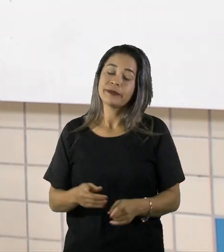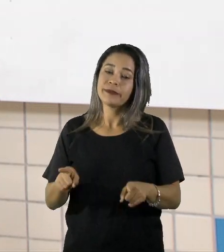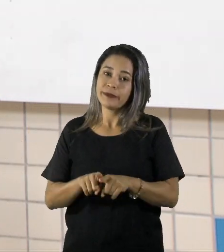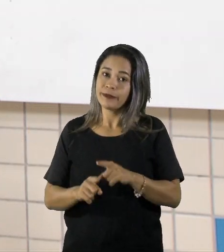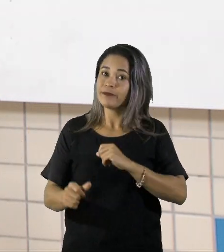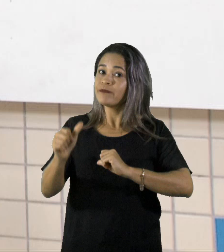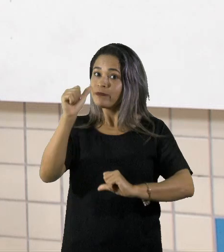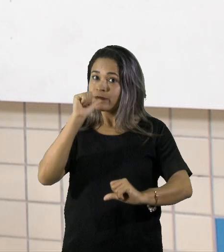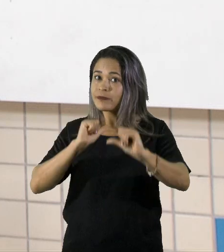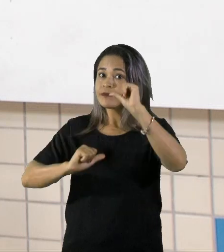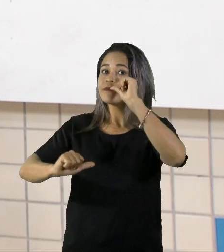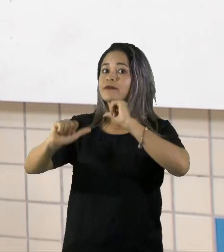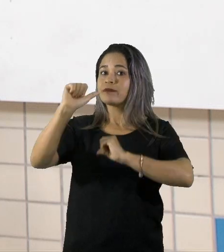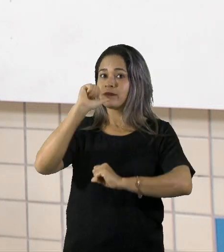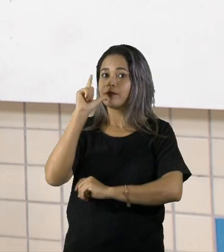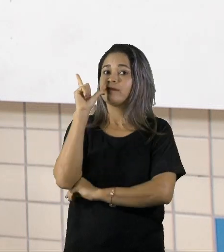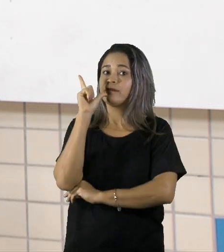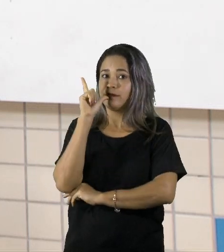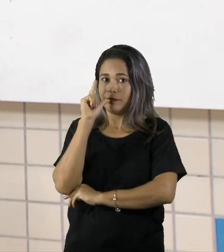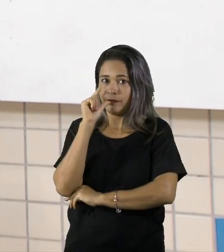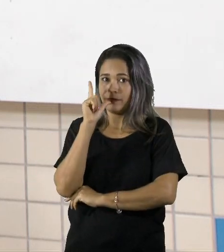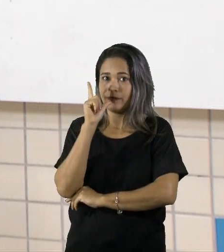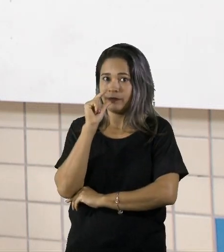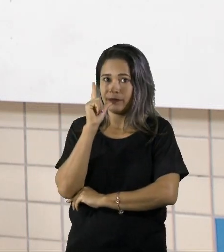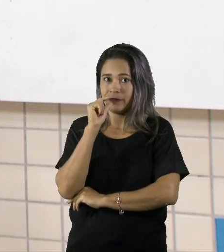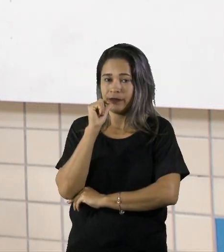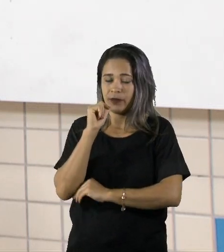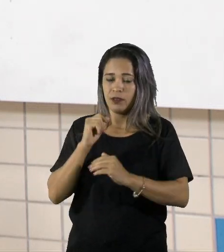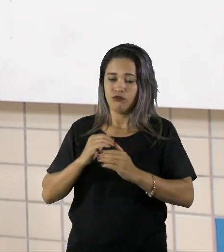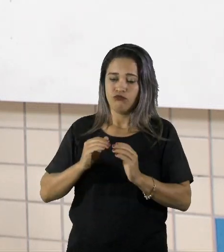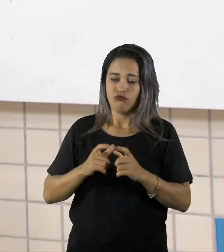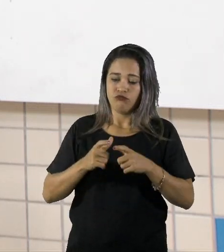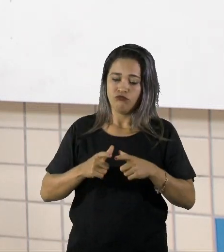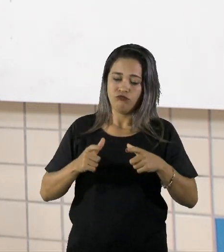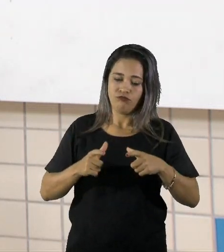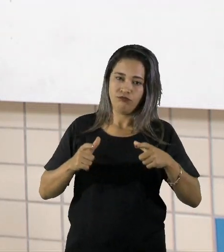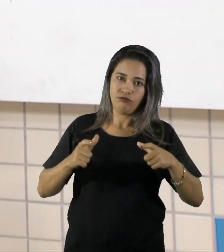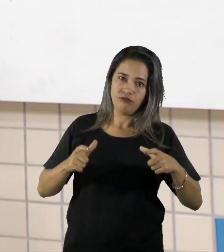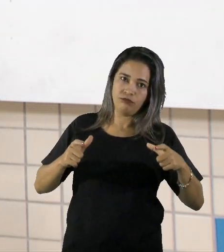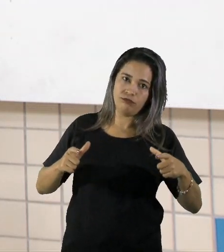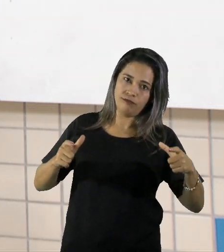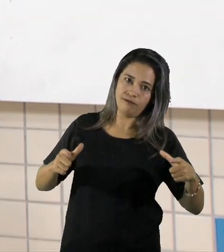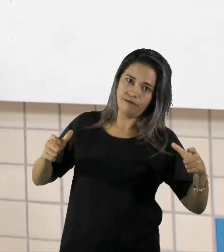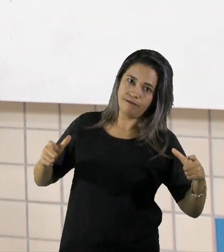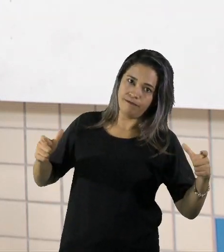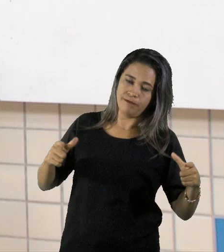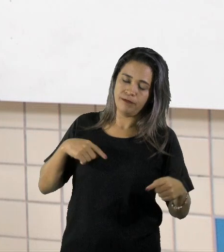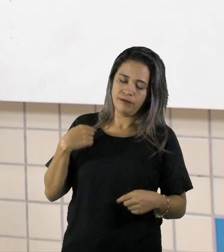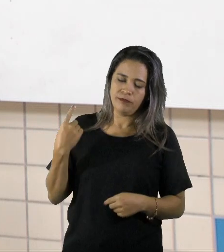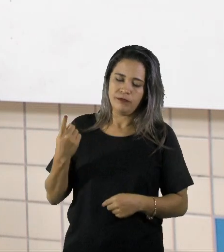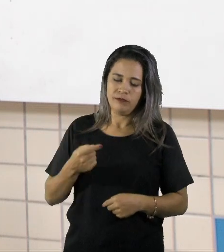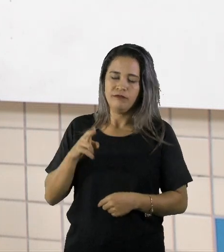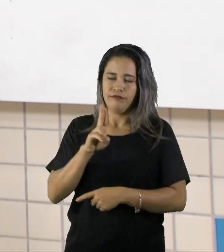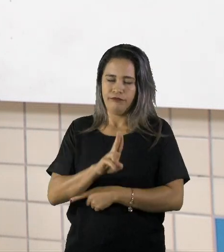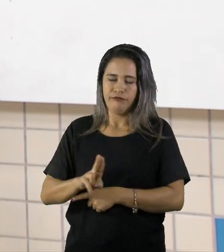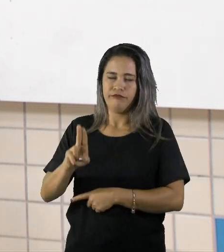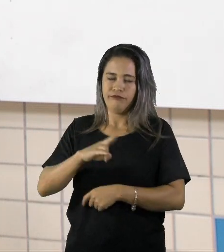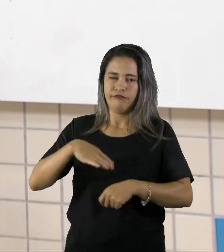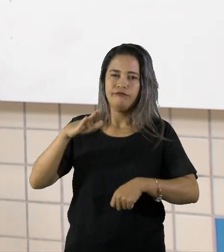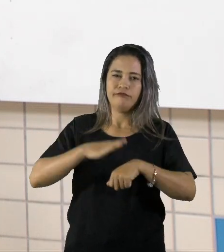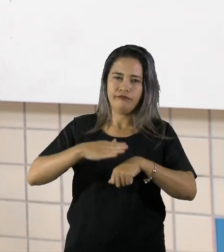de água também tem aumentado. Cada vez mais nós temos consumido mais